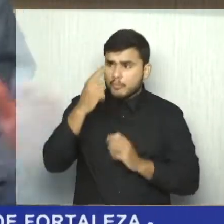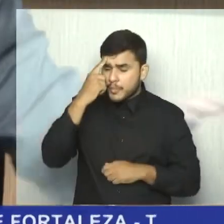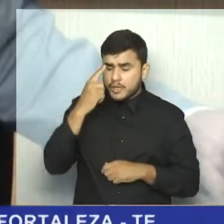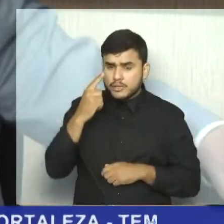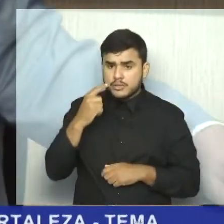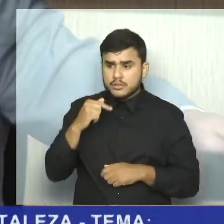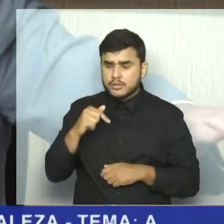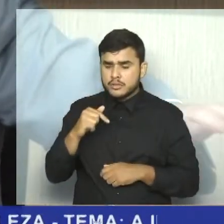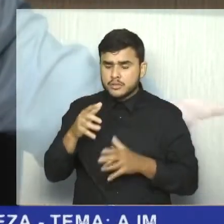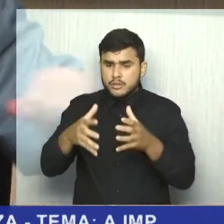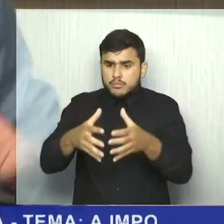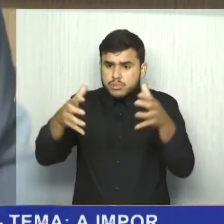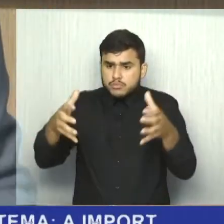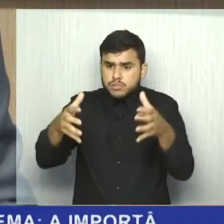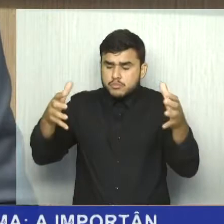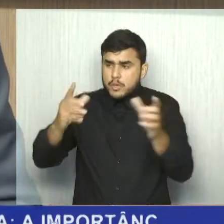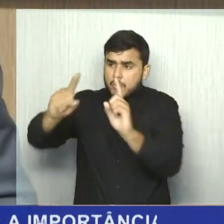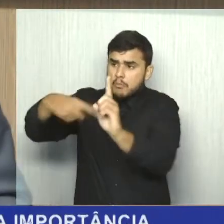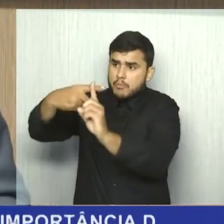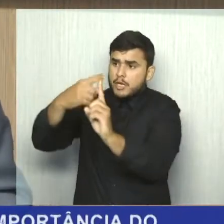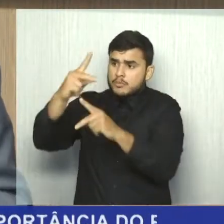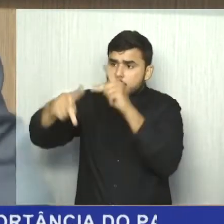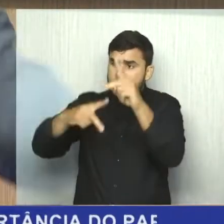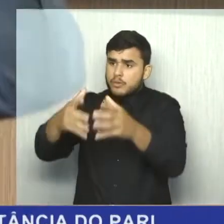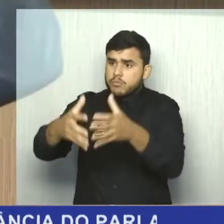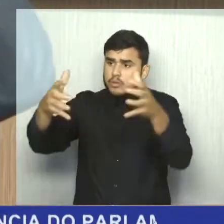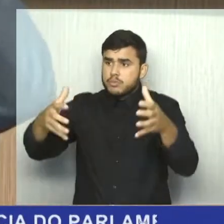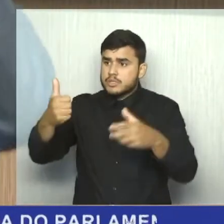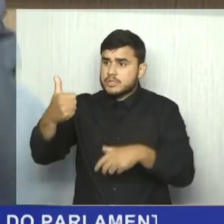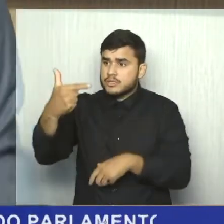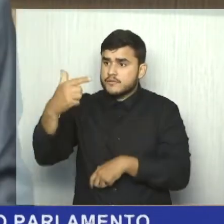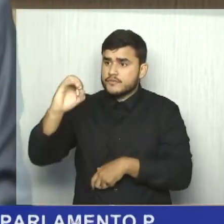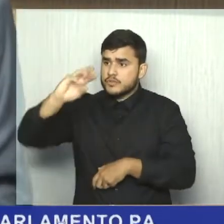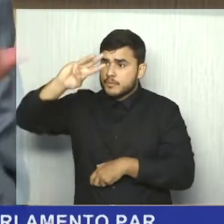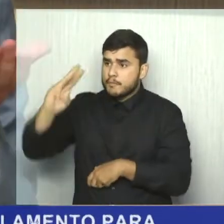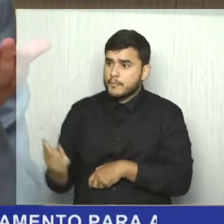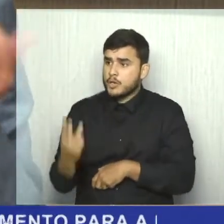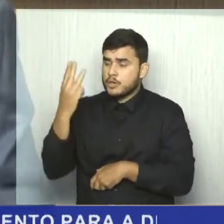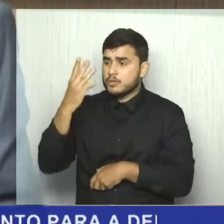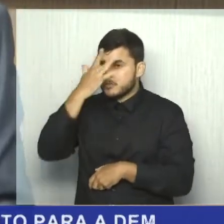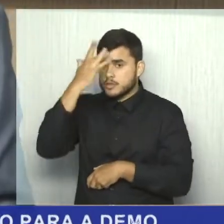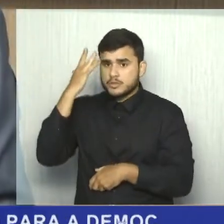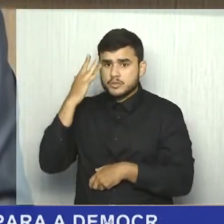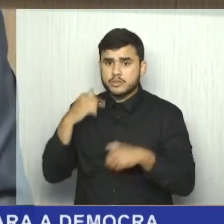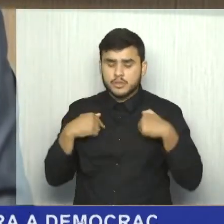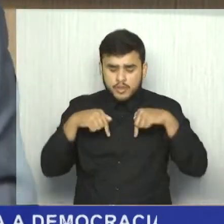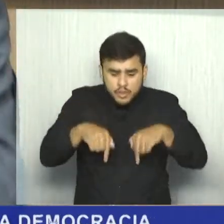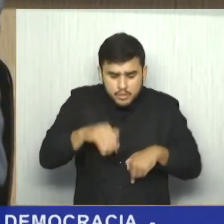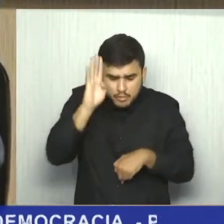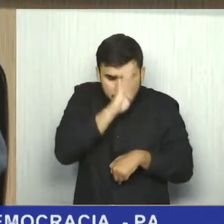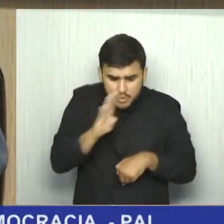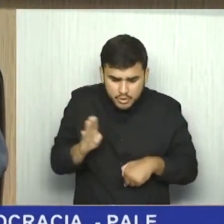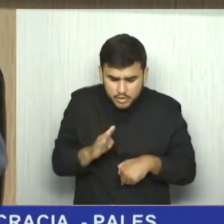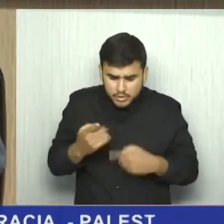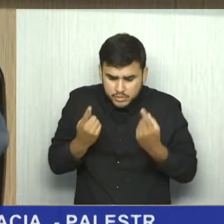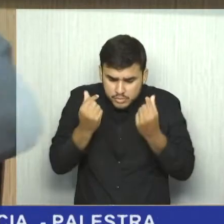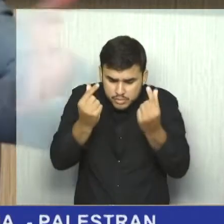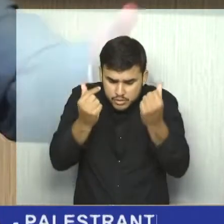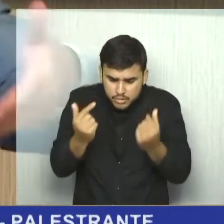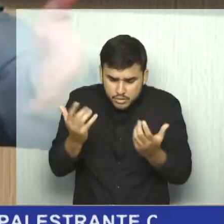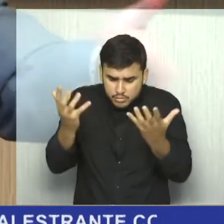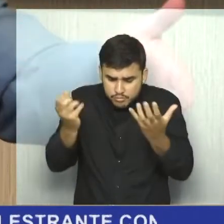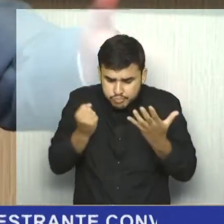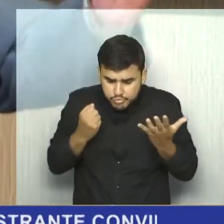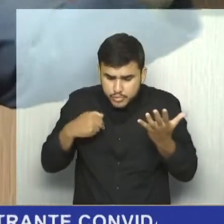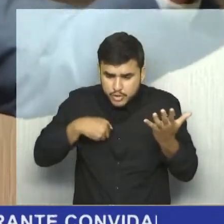pergunta que eu faço, para responder a pergunta, é assim, se o céu abençoado pelo Cruzeiro do Sul é o mesmo, se o chão mais